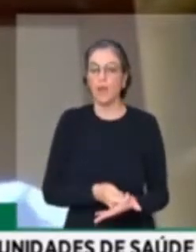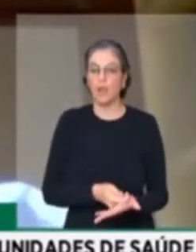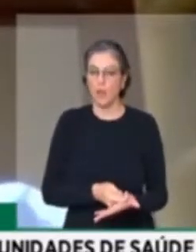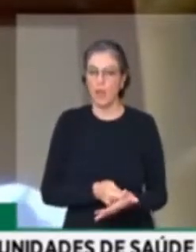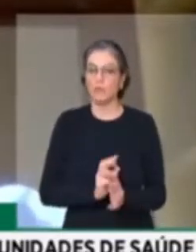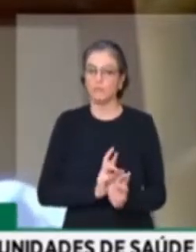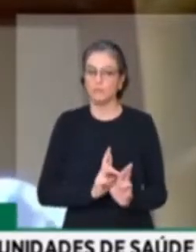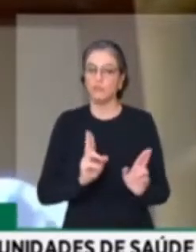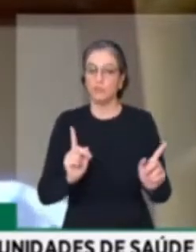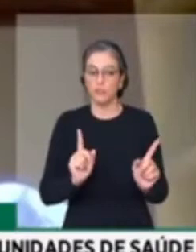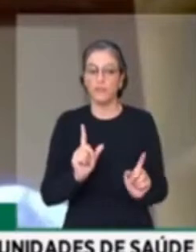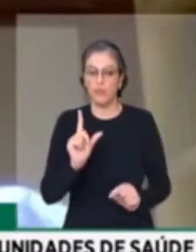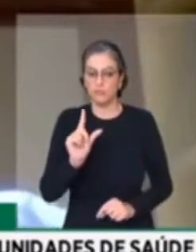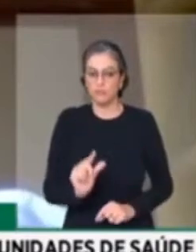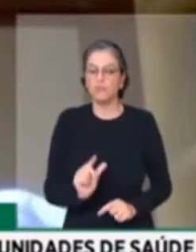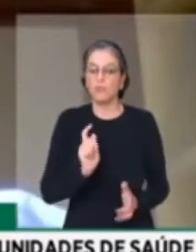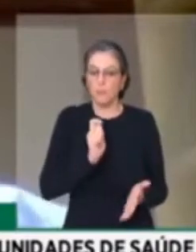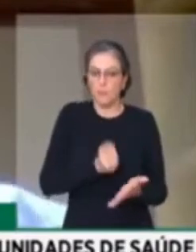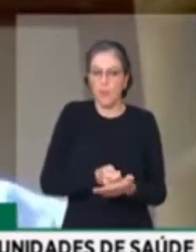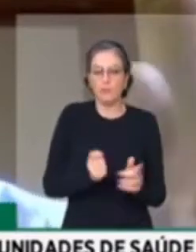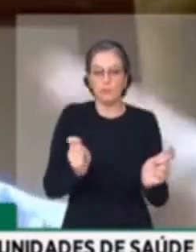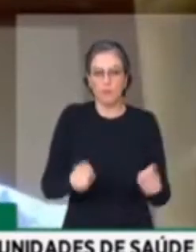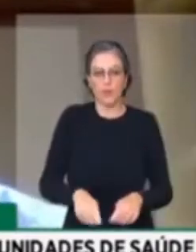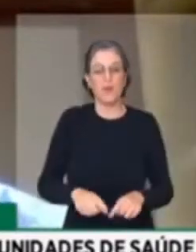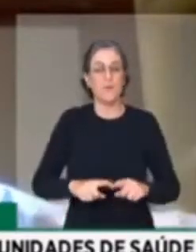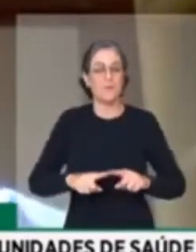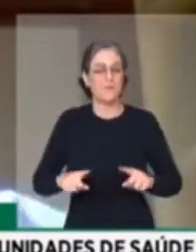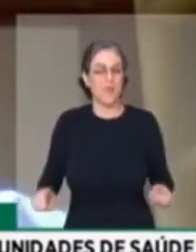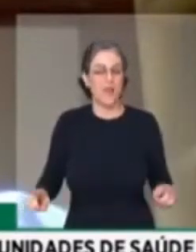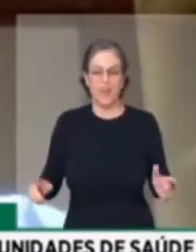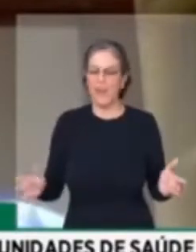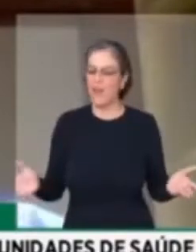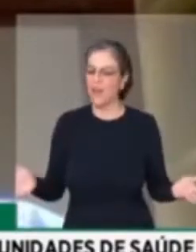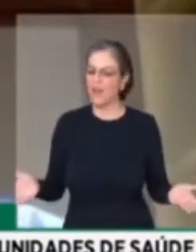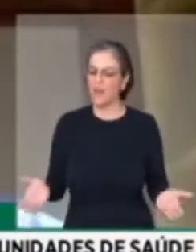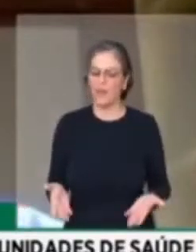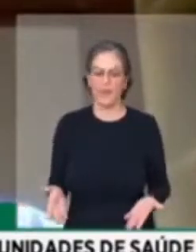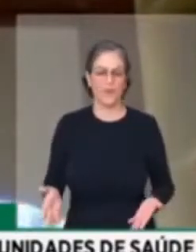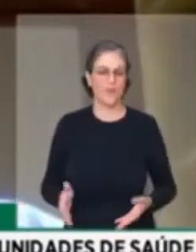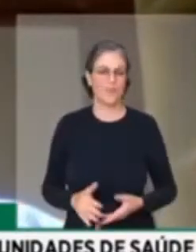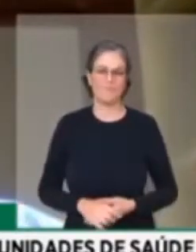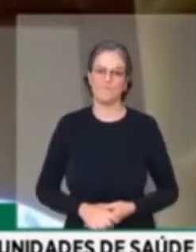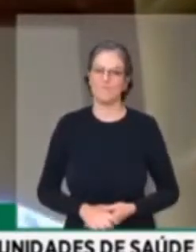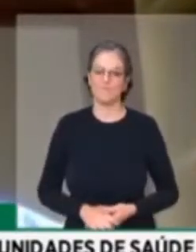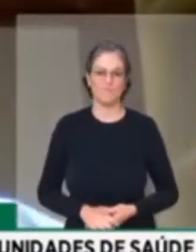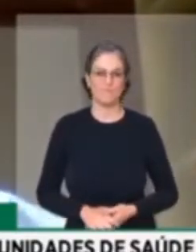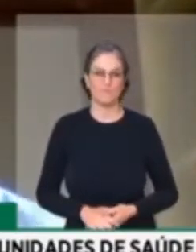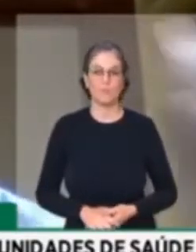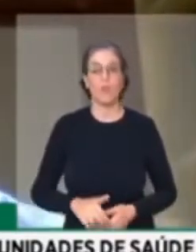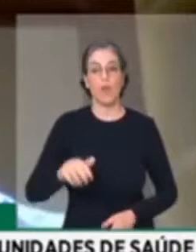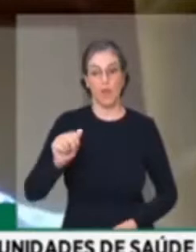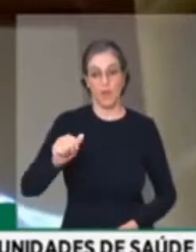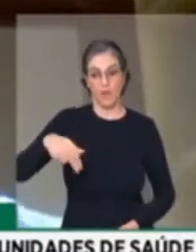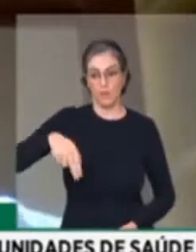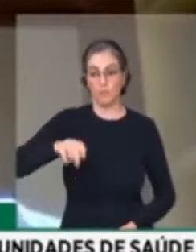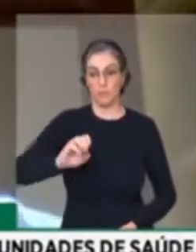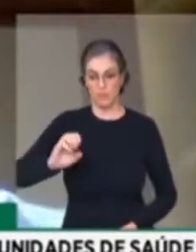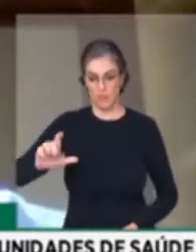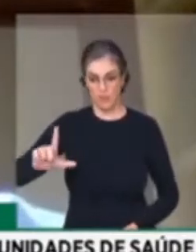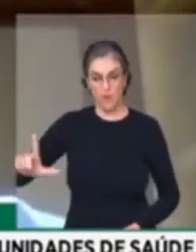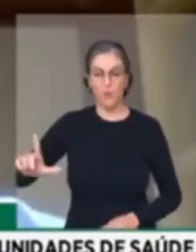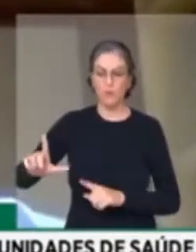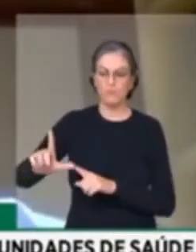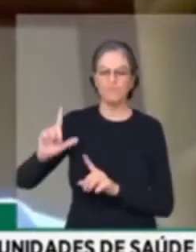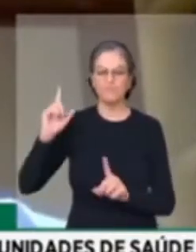de energia. Só que agora, inclusive a própria Agência Nacional de Energia Elétrica chega à conclusão que